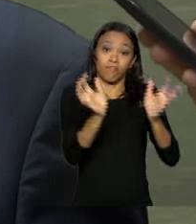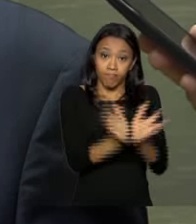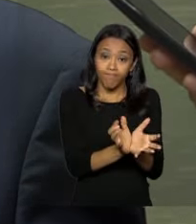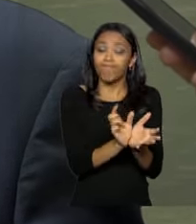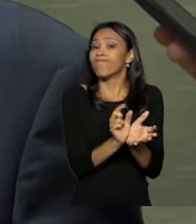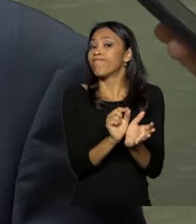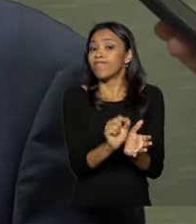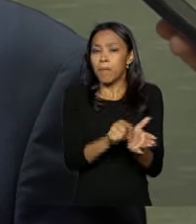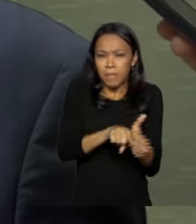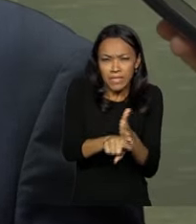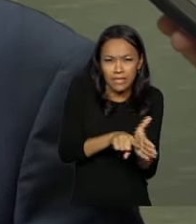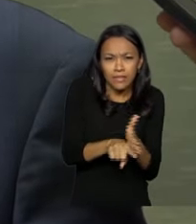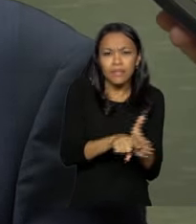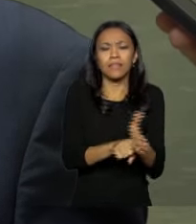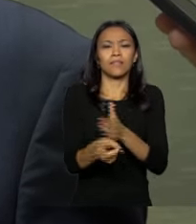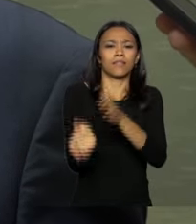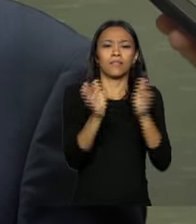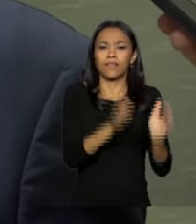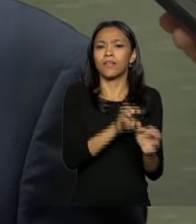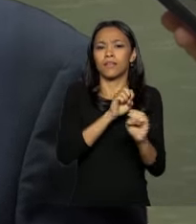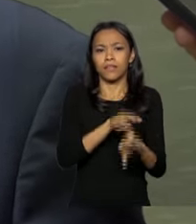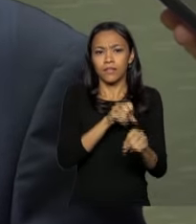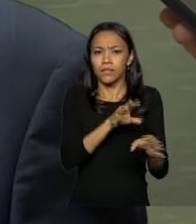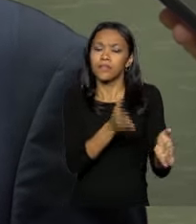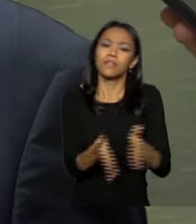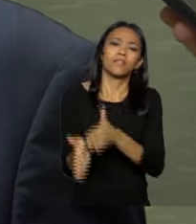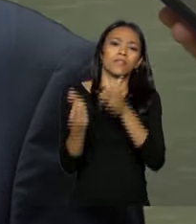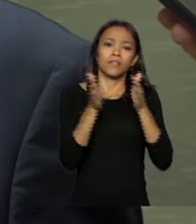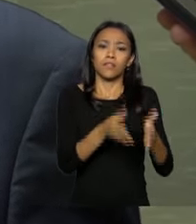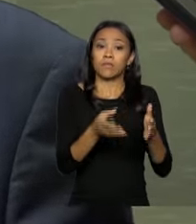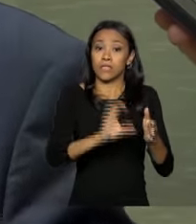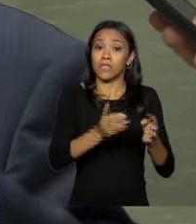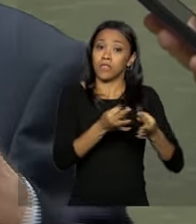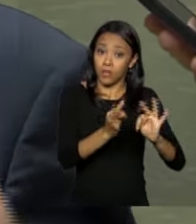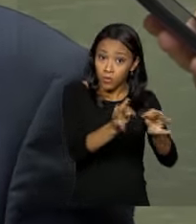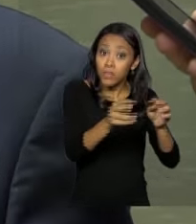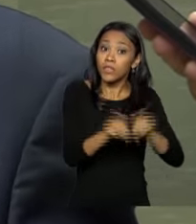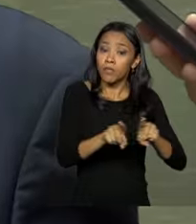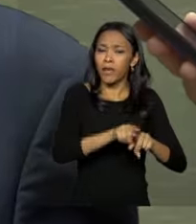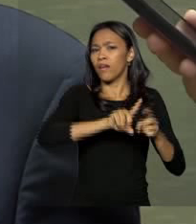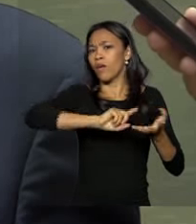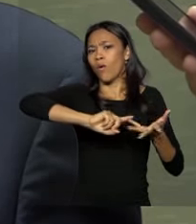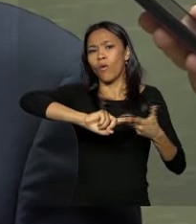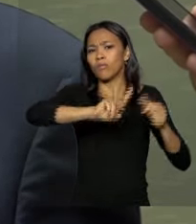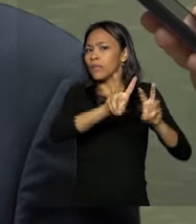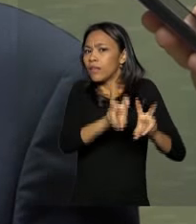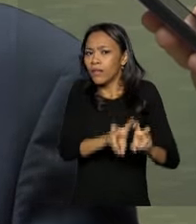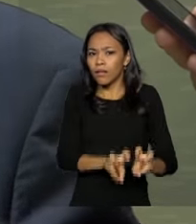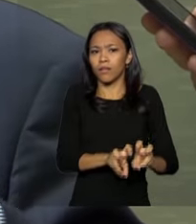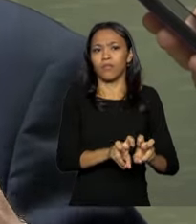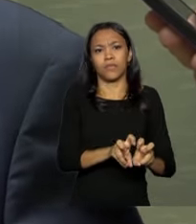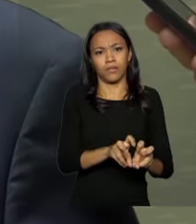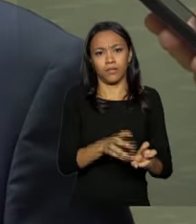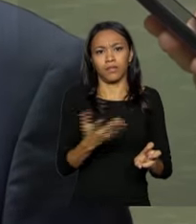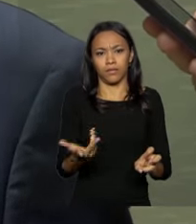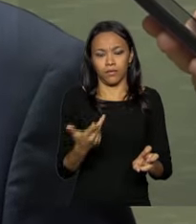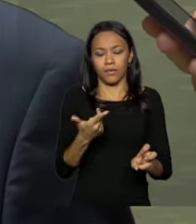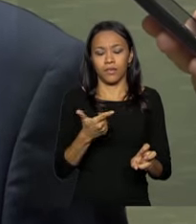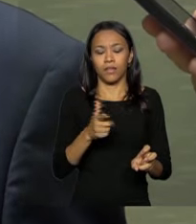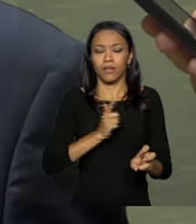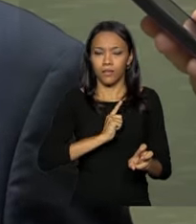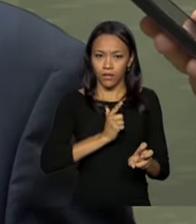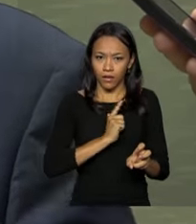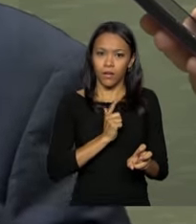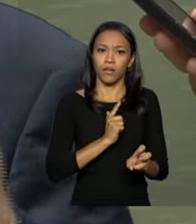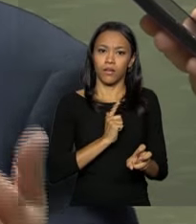de pesquisa, educação, ciência e tecnologia, e também tratando de grandes temas internacionais, né, dentre os quais estão